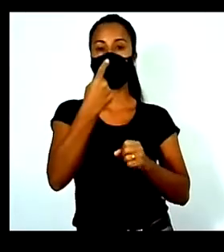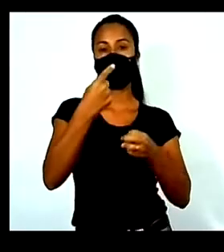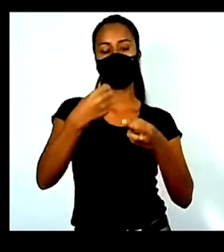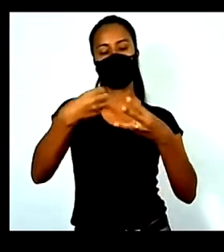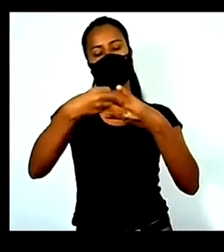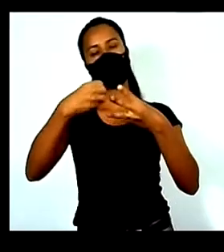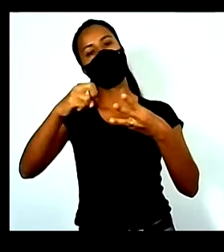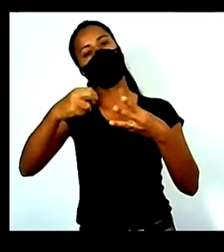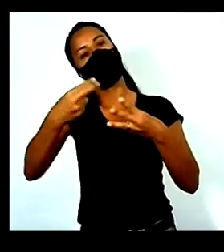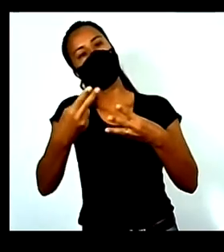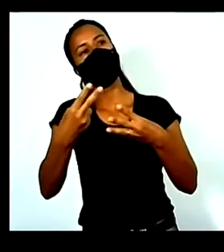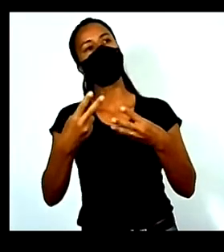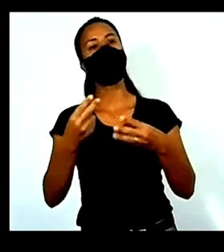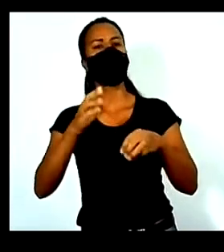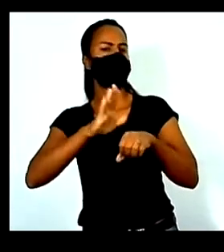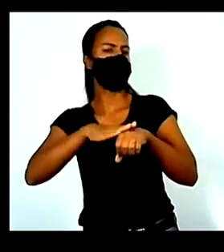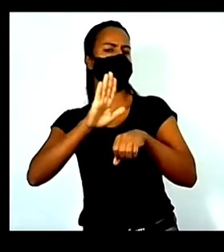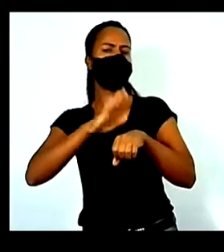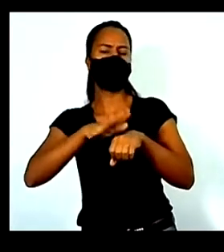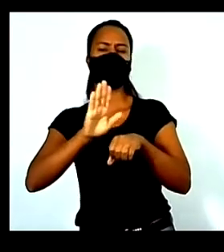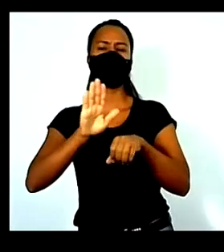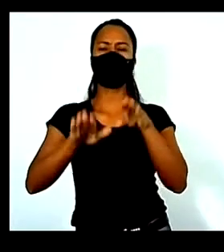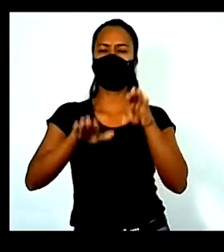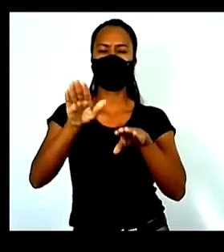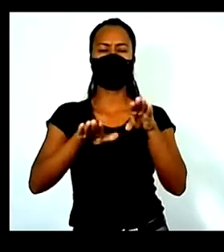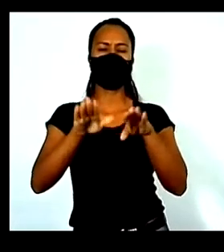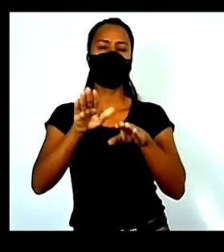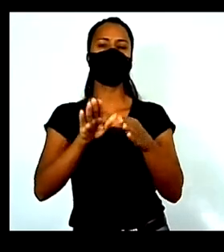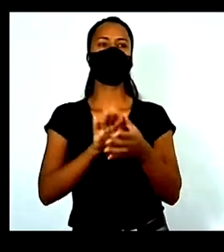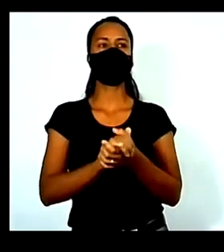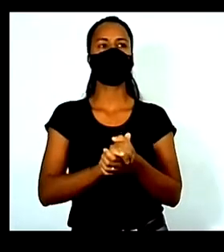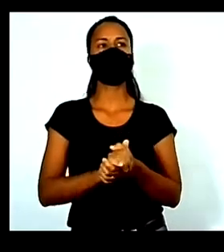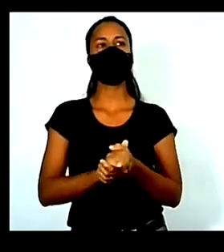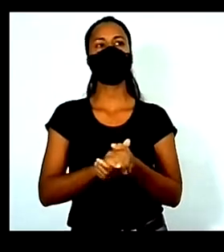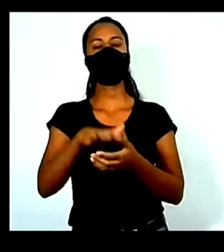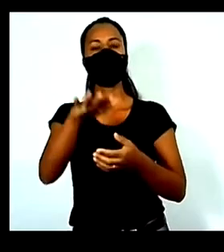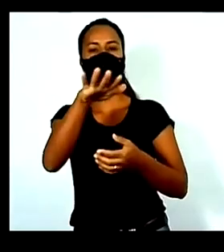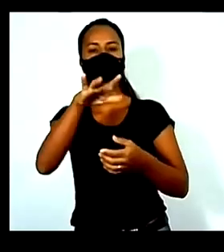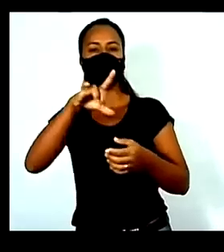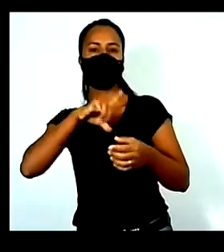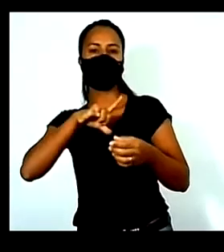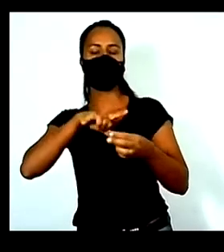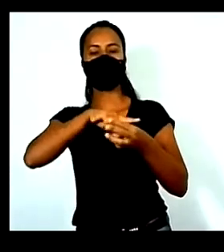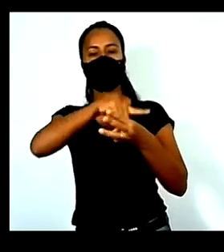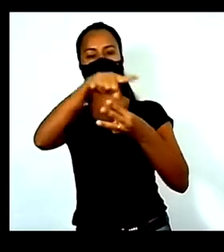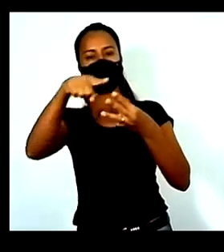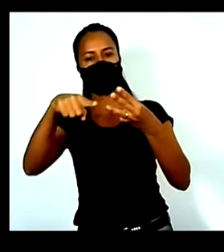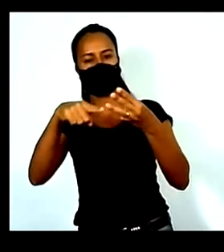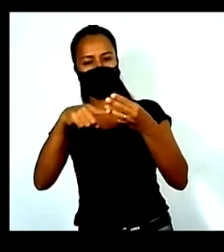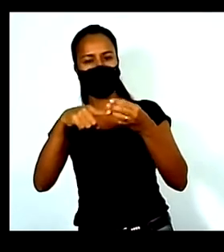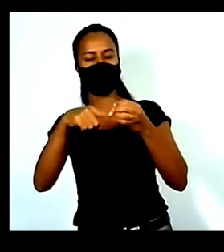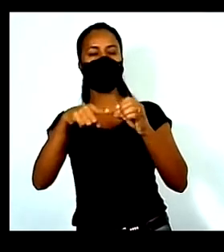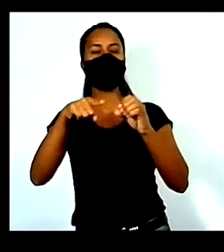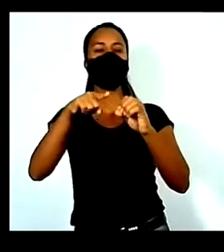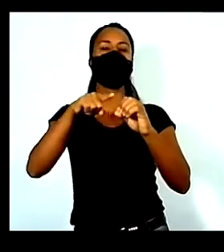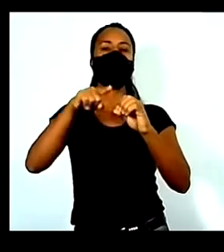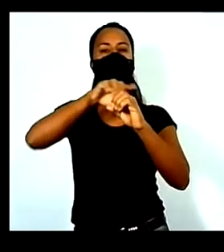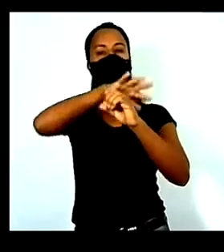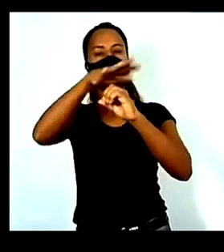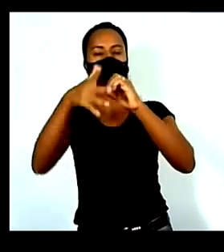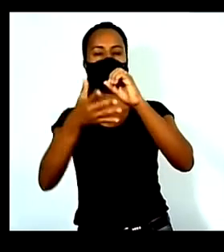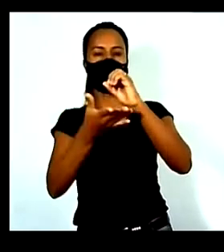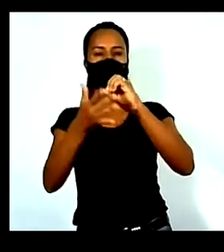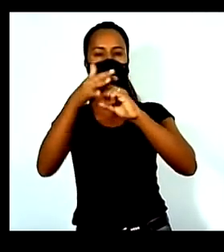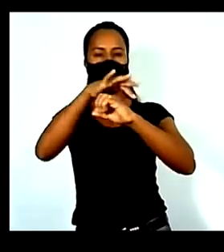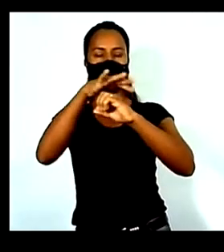ela possui? No geral, ela possui 3 partes, né? A membrana plasmática, o citoplasma e o núcleo, no